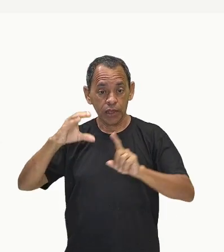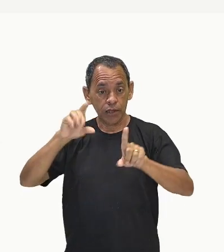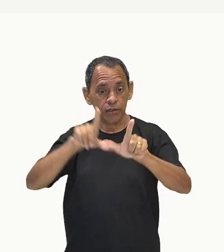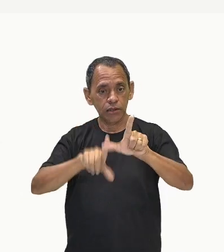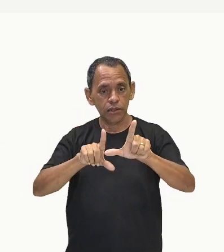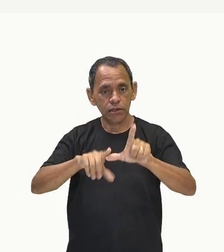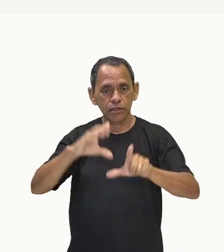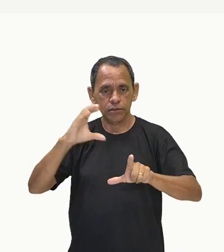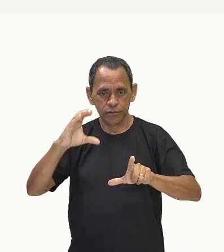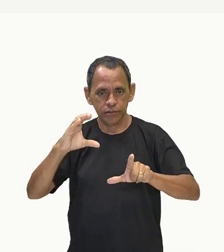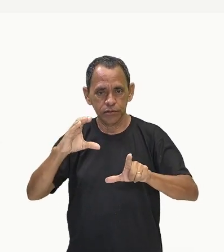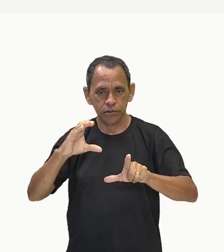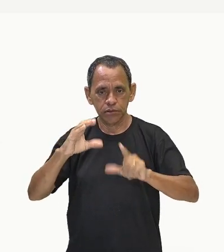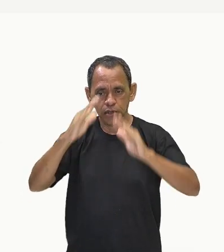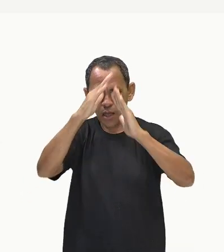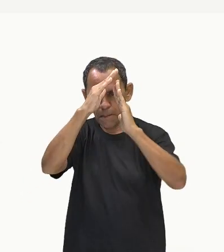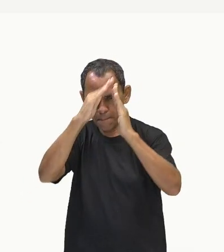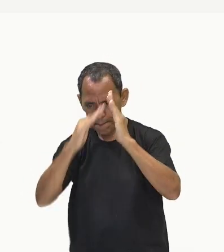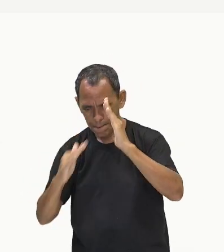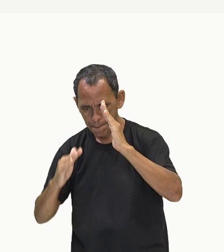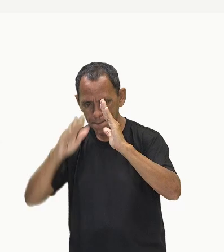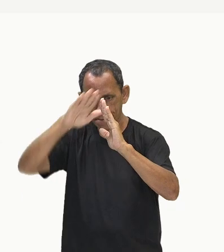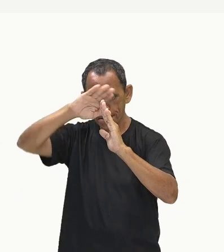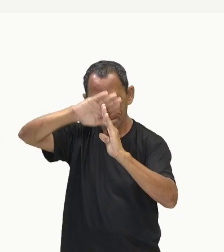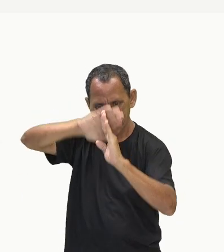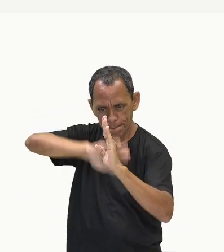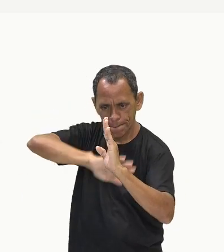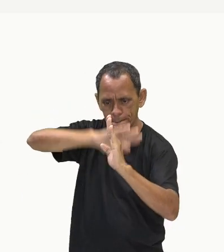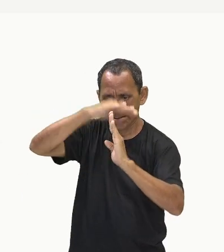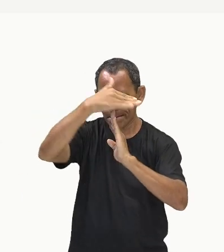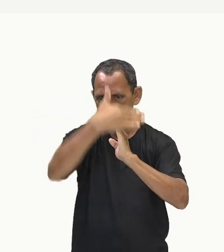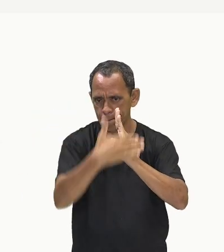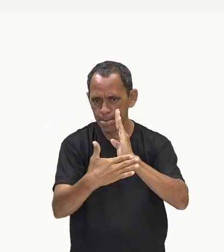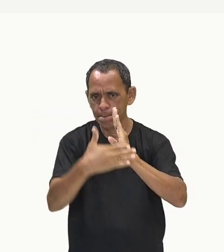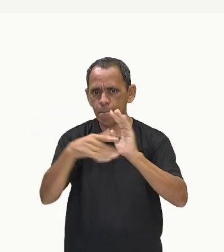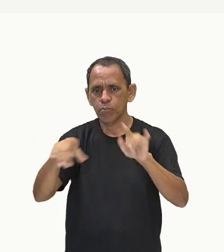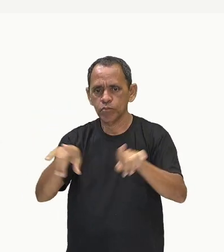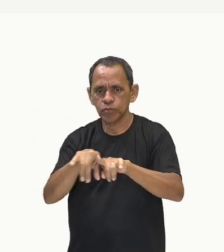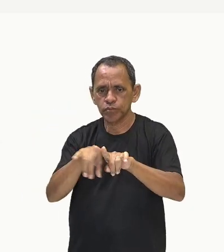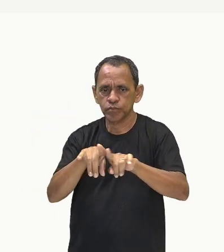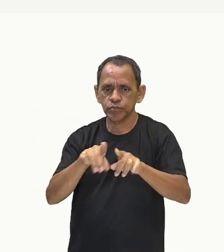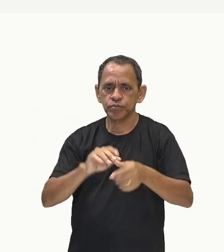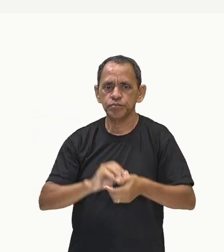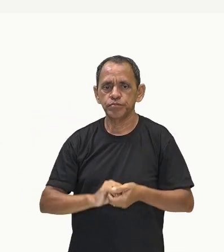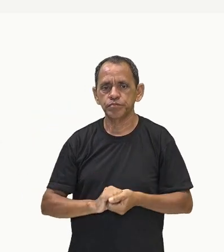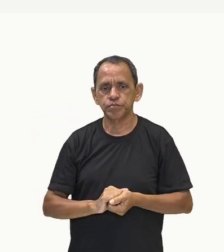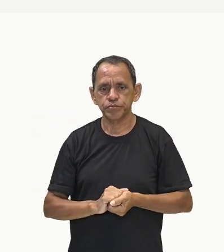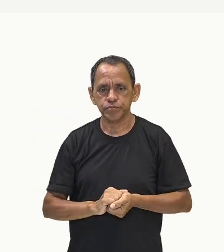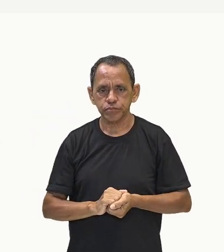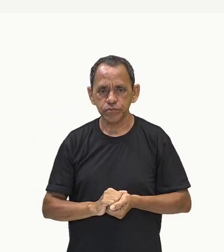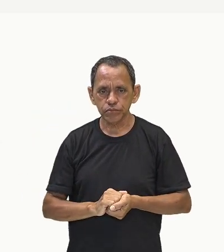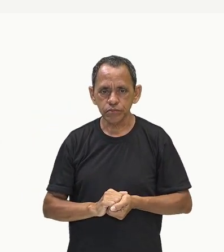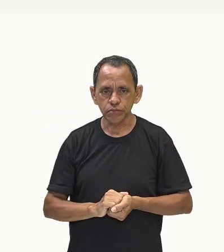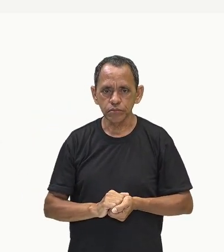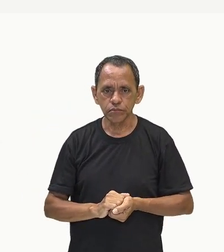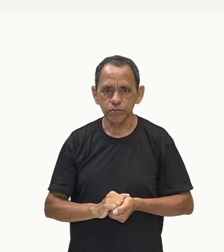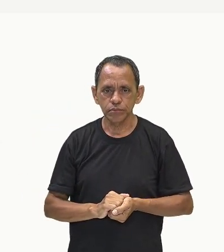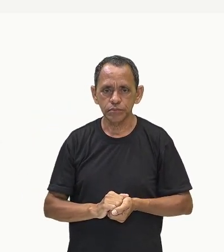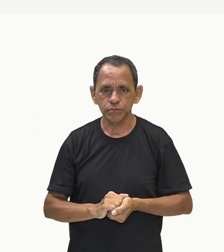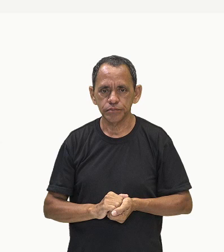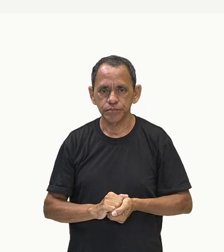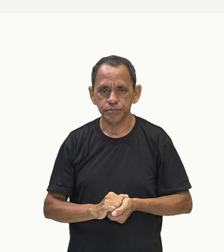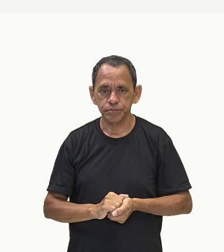quê? Triangulares. No caso, o octaedro também, né? Ele possui aí bipiramidal,